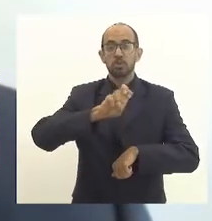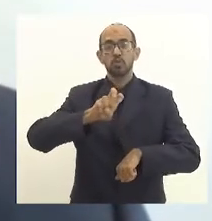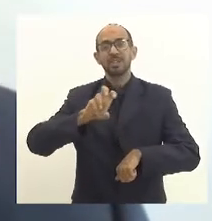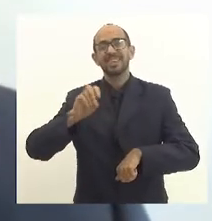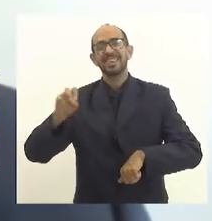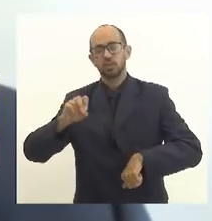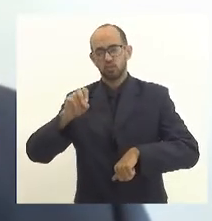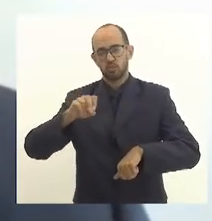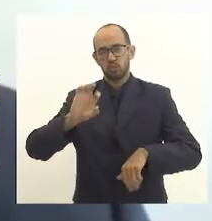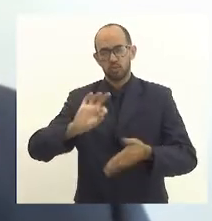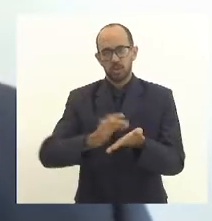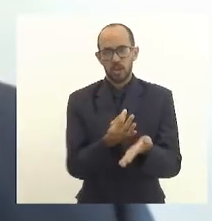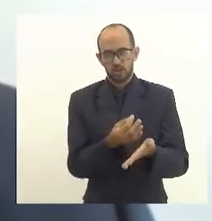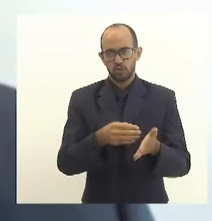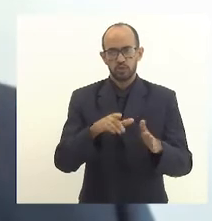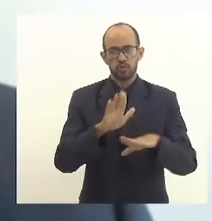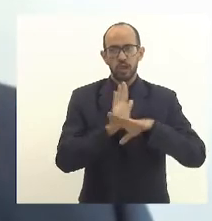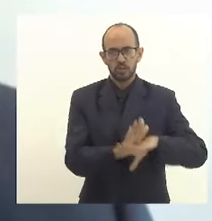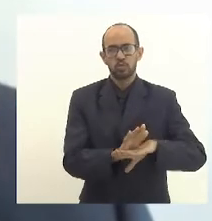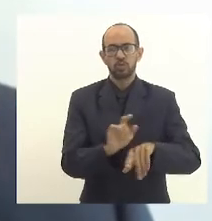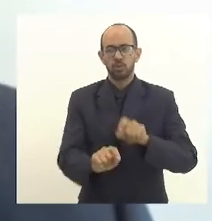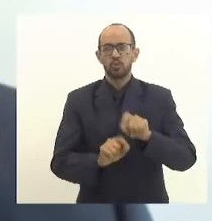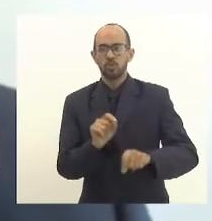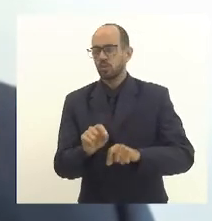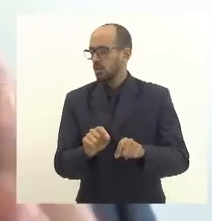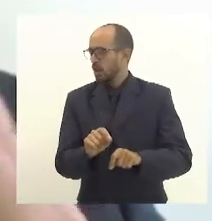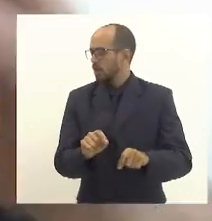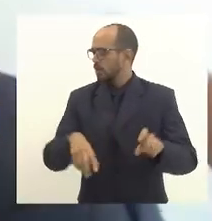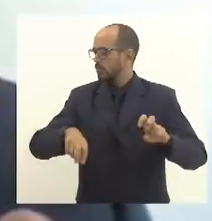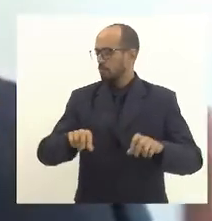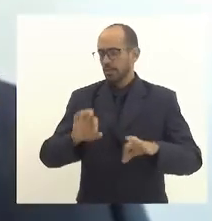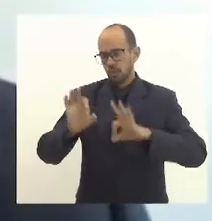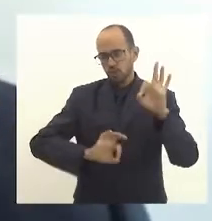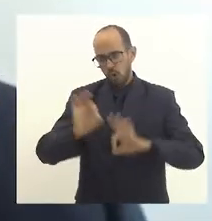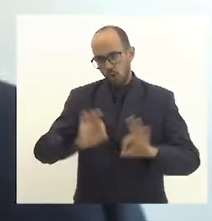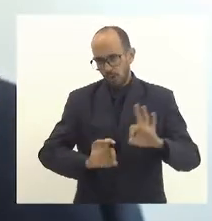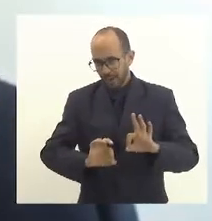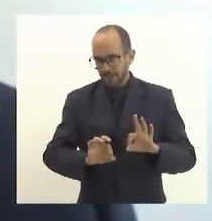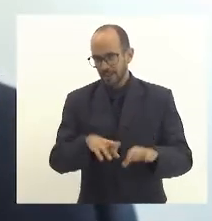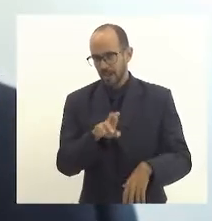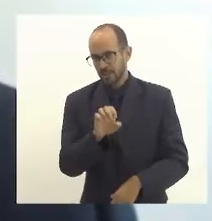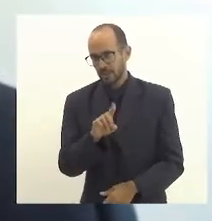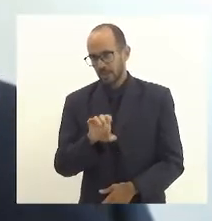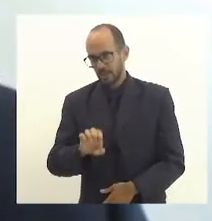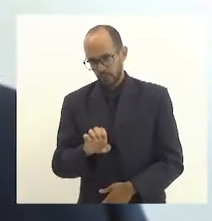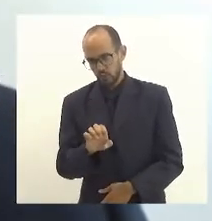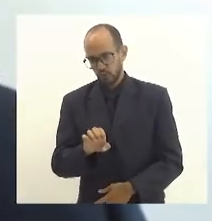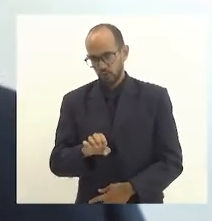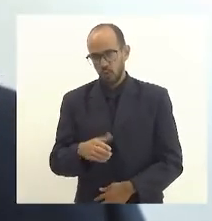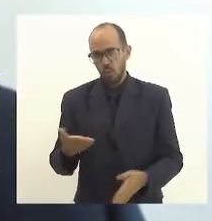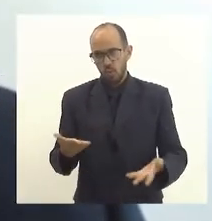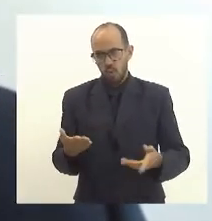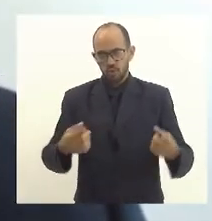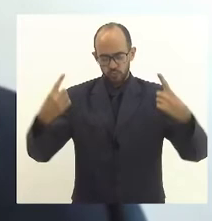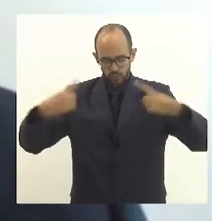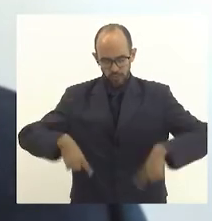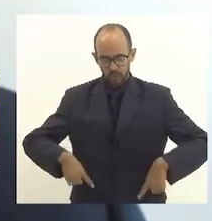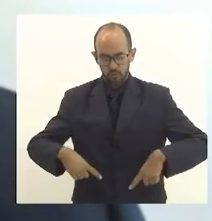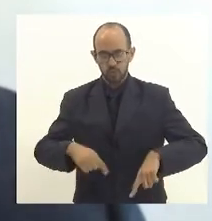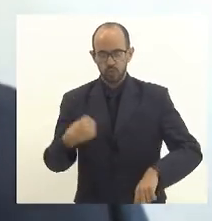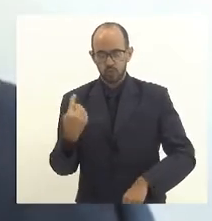um pouco para um tema de organização dessa rede, que a gente hoje é um grande desafio que a gente tem que